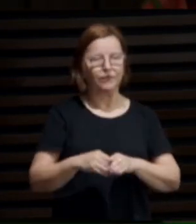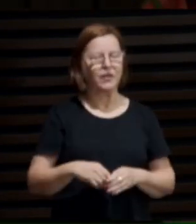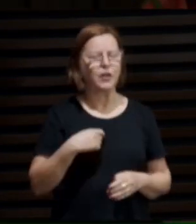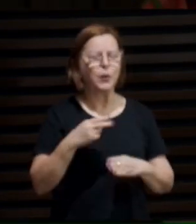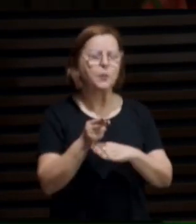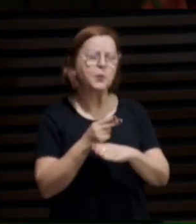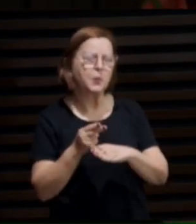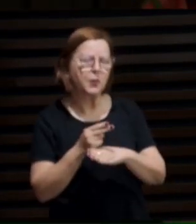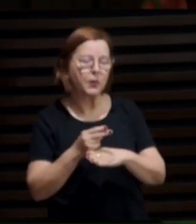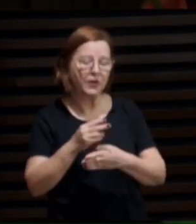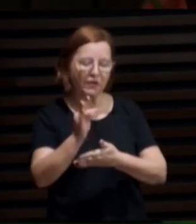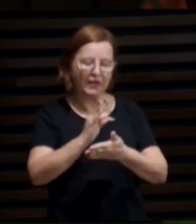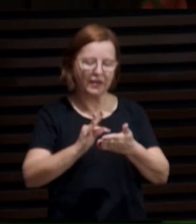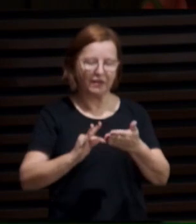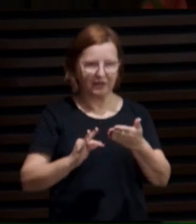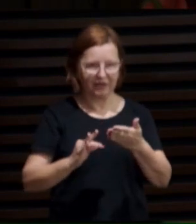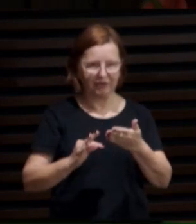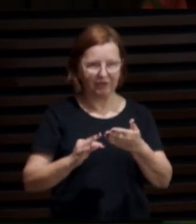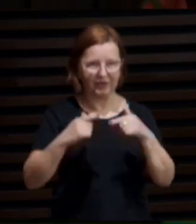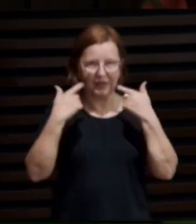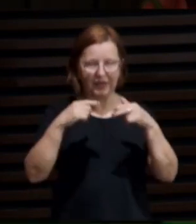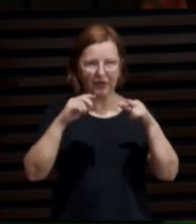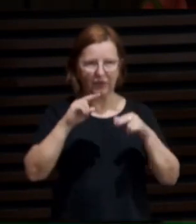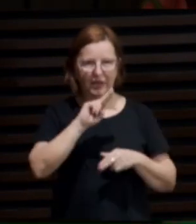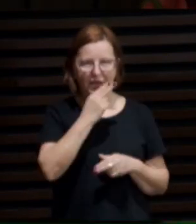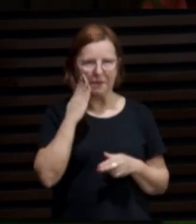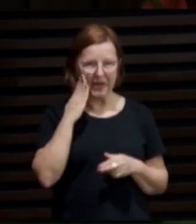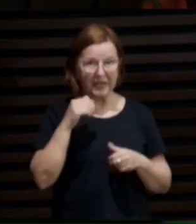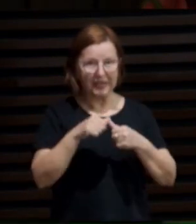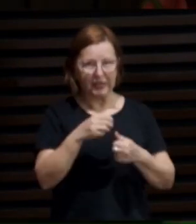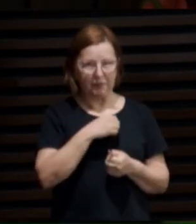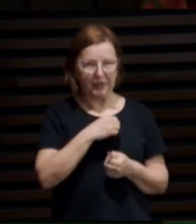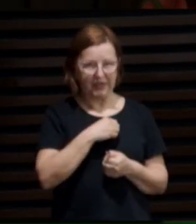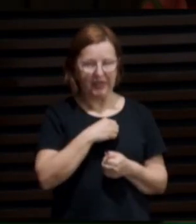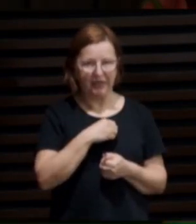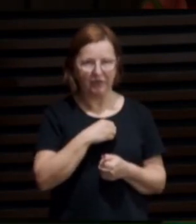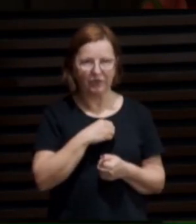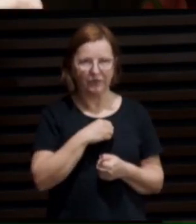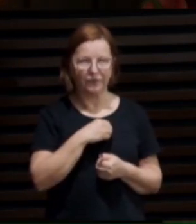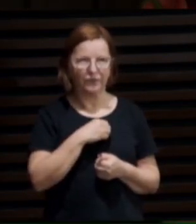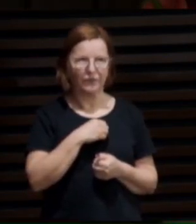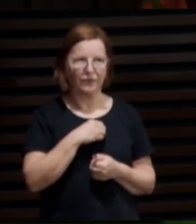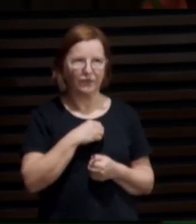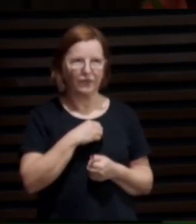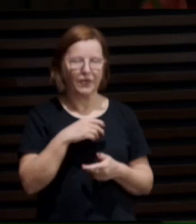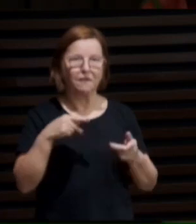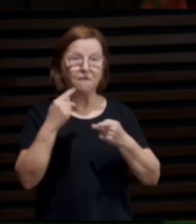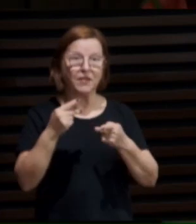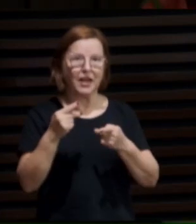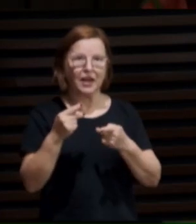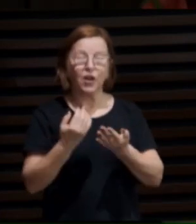original, no hebraico, e esse pecado, que para nós está somente pecado, diz que é oferta